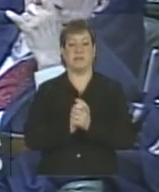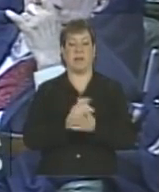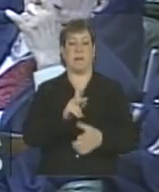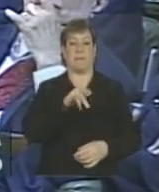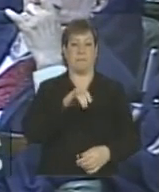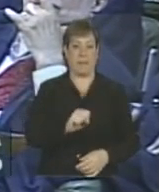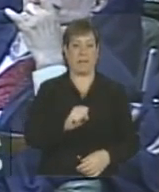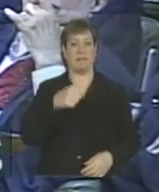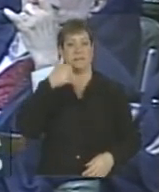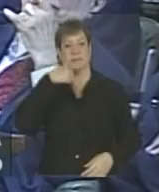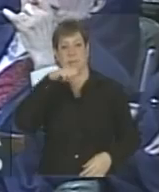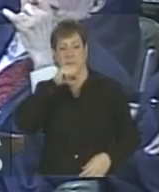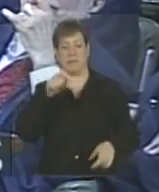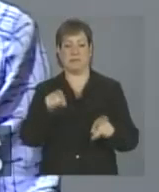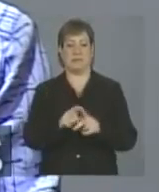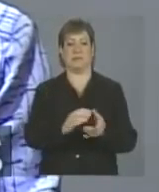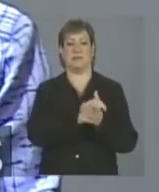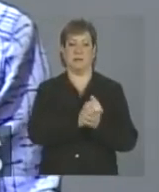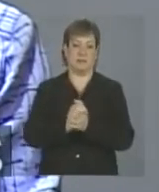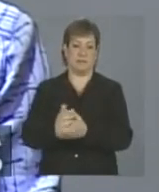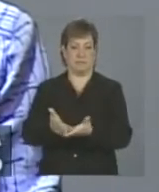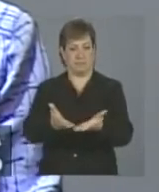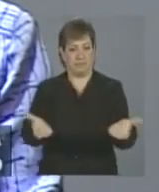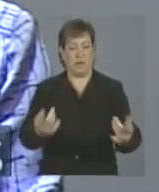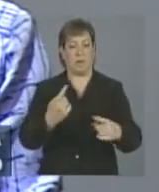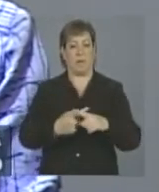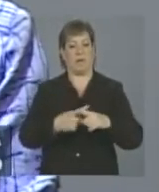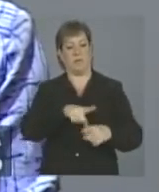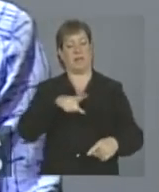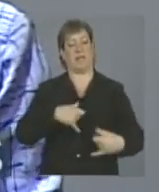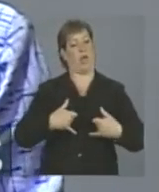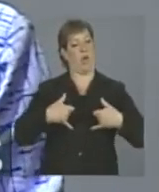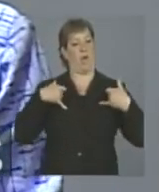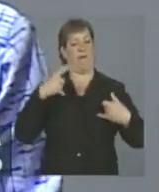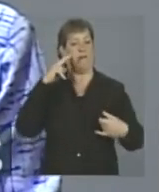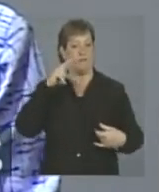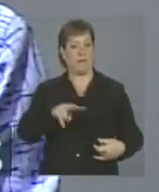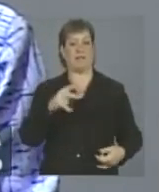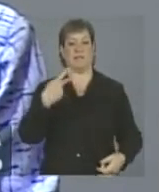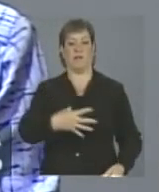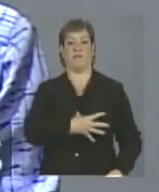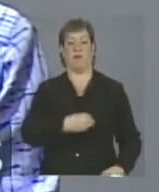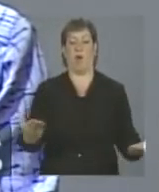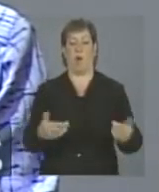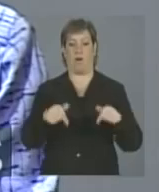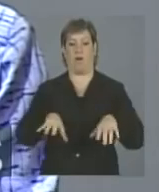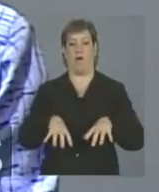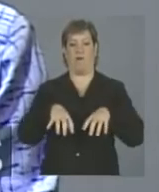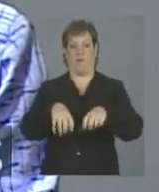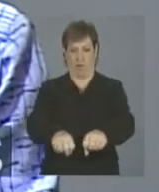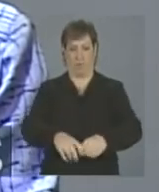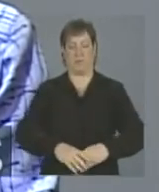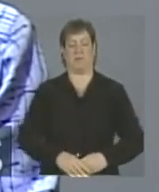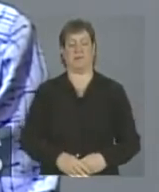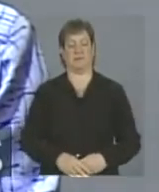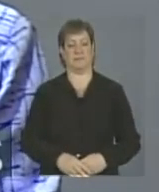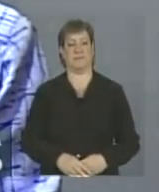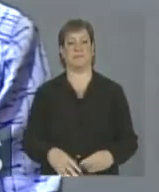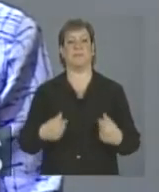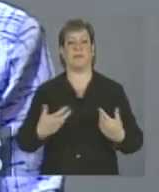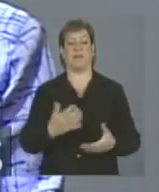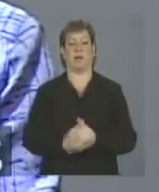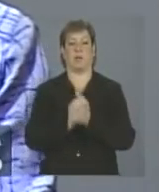pais e às mães por terem esse orgulho de ver seus filhos aqui se formando. Queria